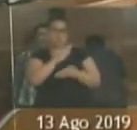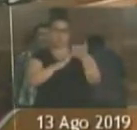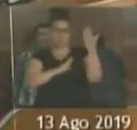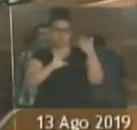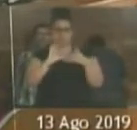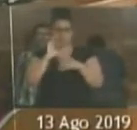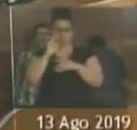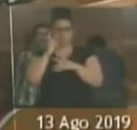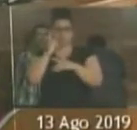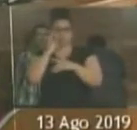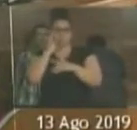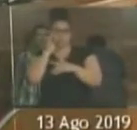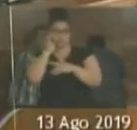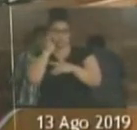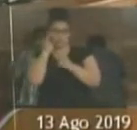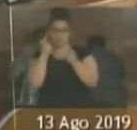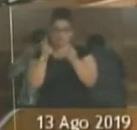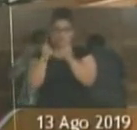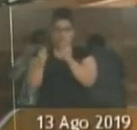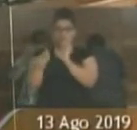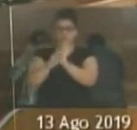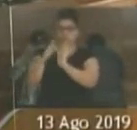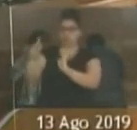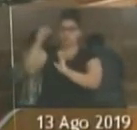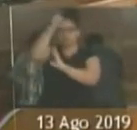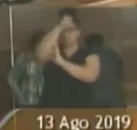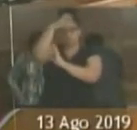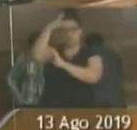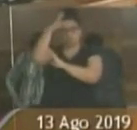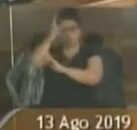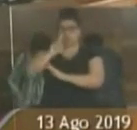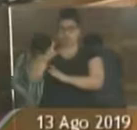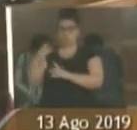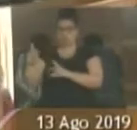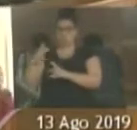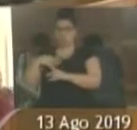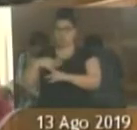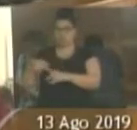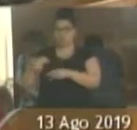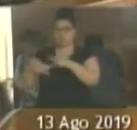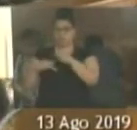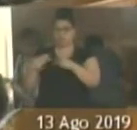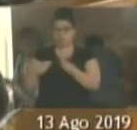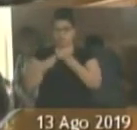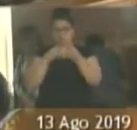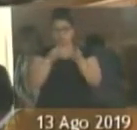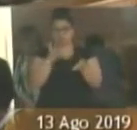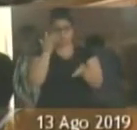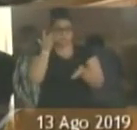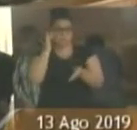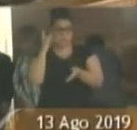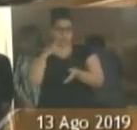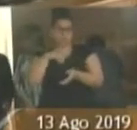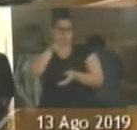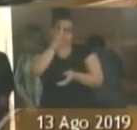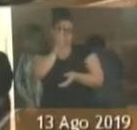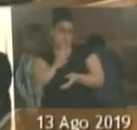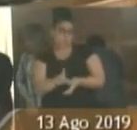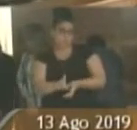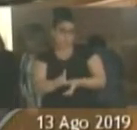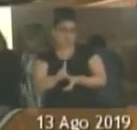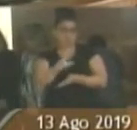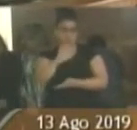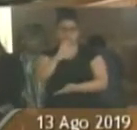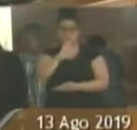Né? Não foi dinheiro público, foi um presente de sua filha. Então, assim, eu acho que ele tem todo o direito de viajar,